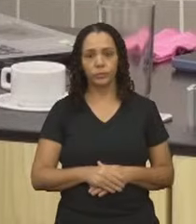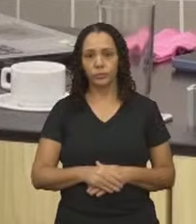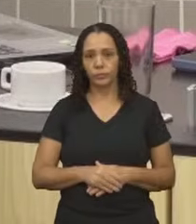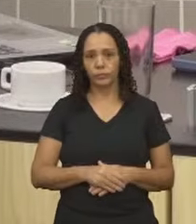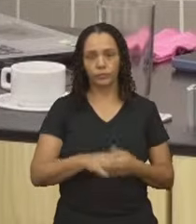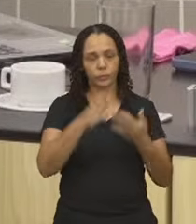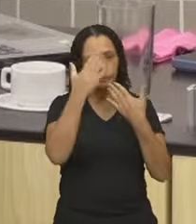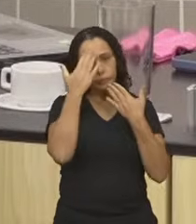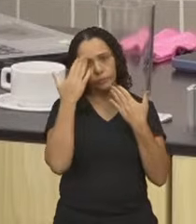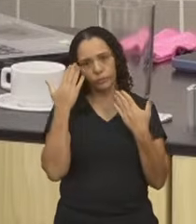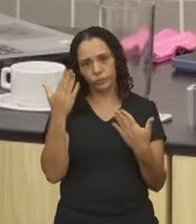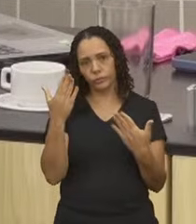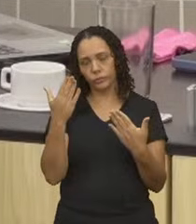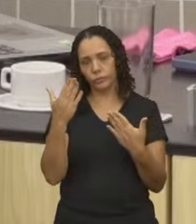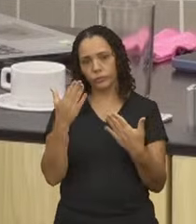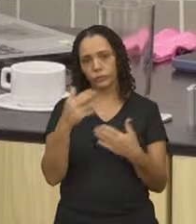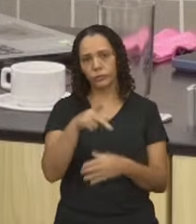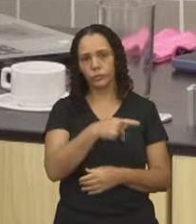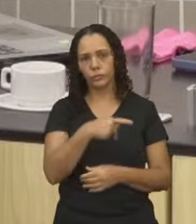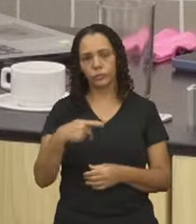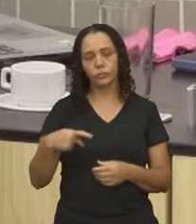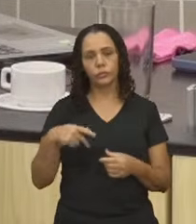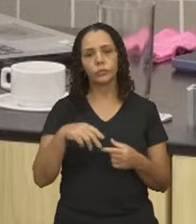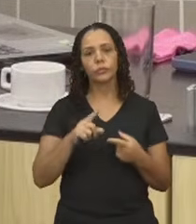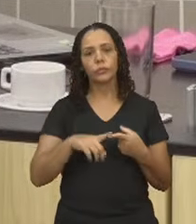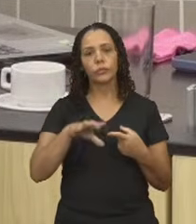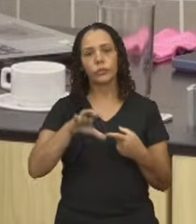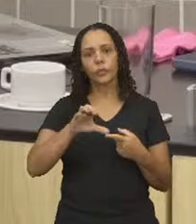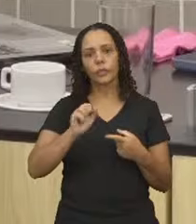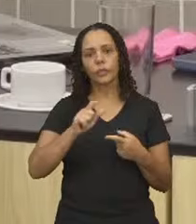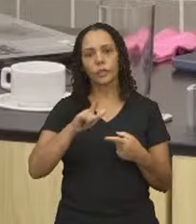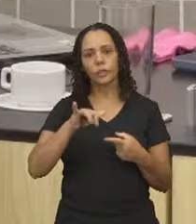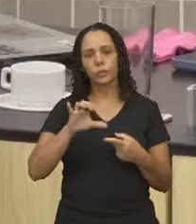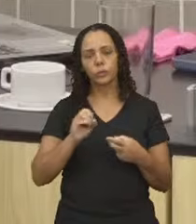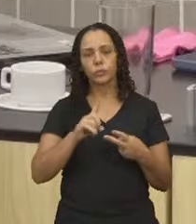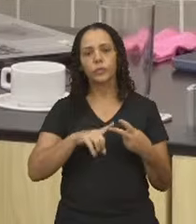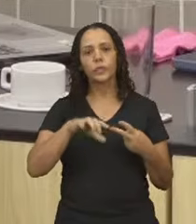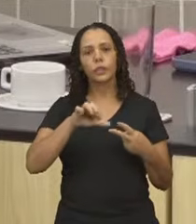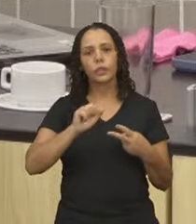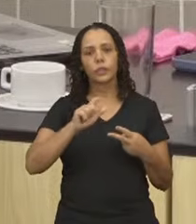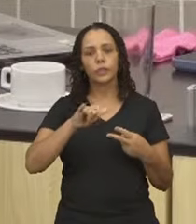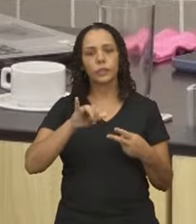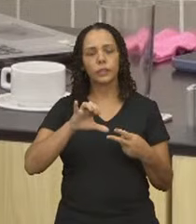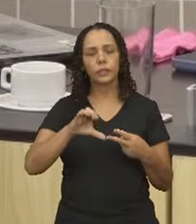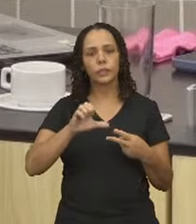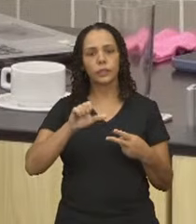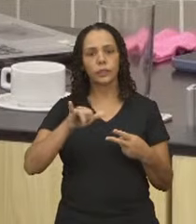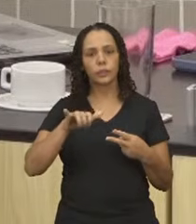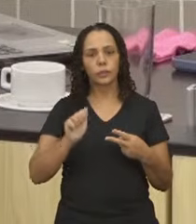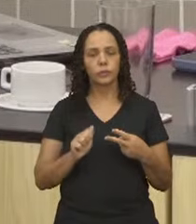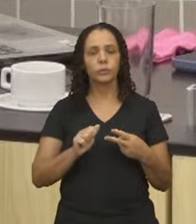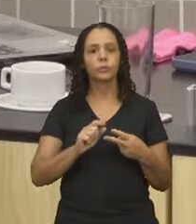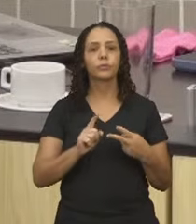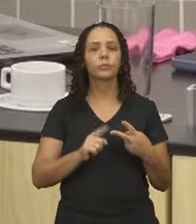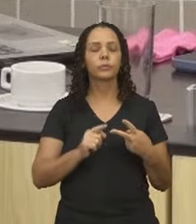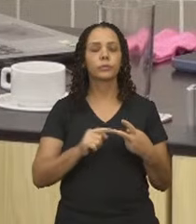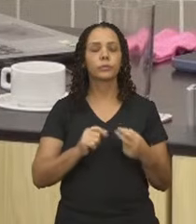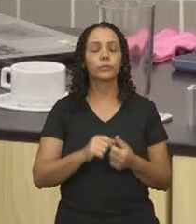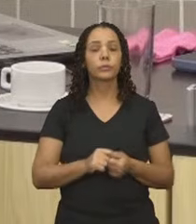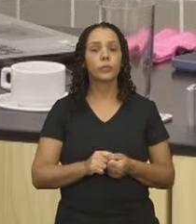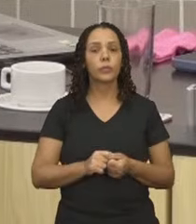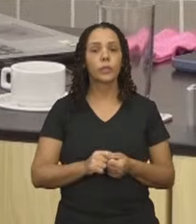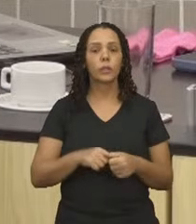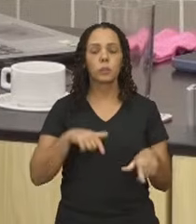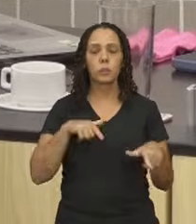Moção de agradecimento aos pastores Célio Ferreira e Eliceia Ferreira, em reconhecimento aos valiosos